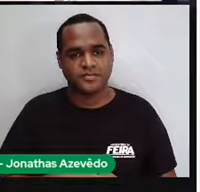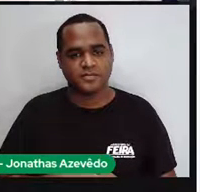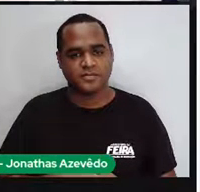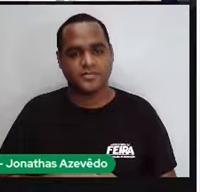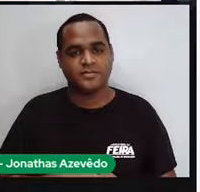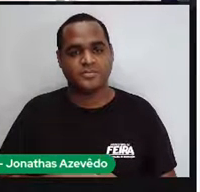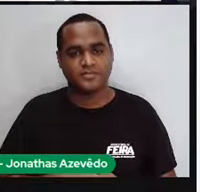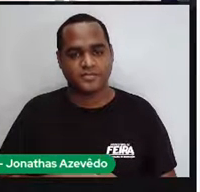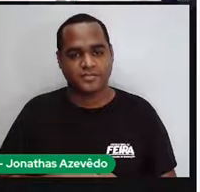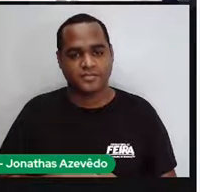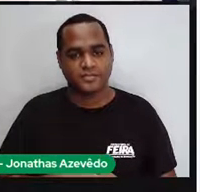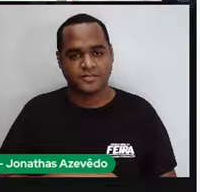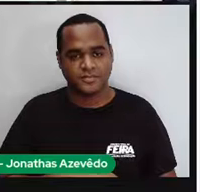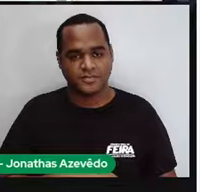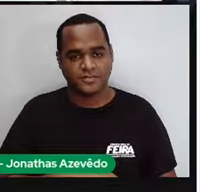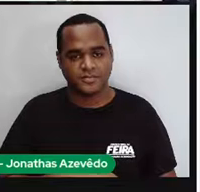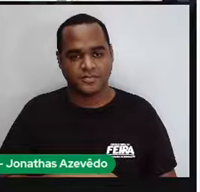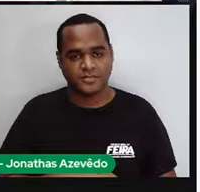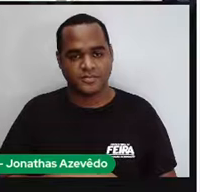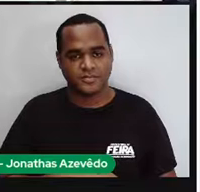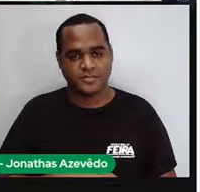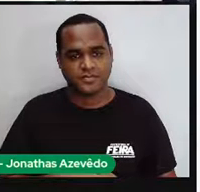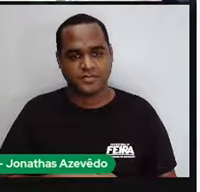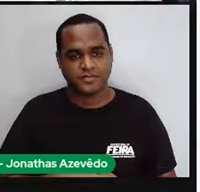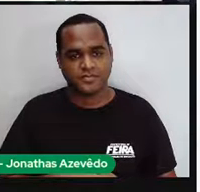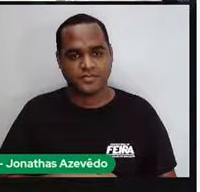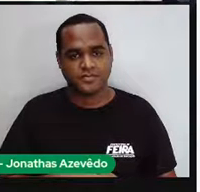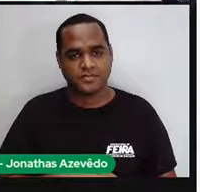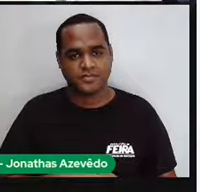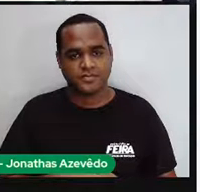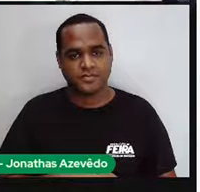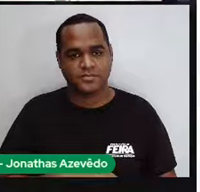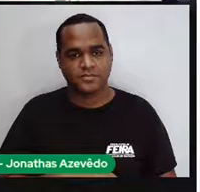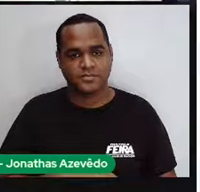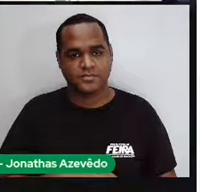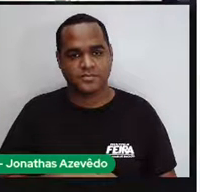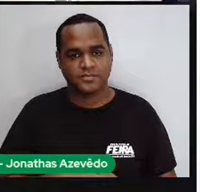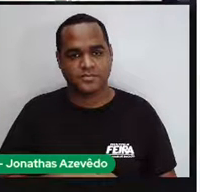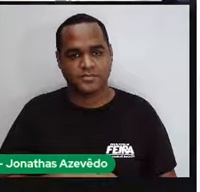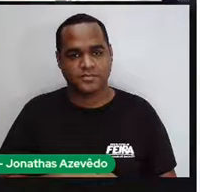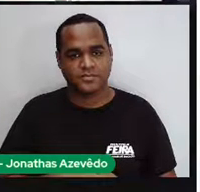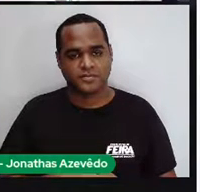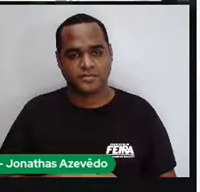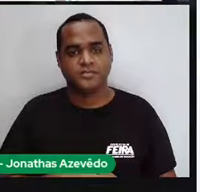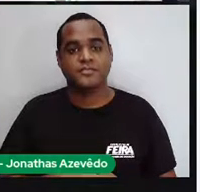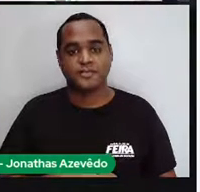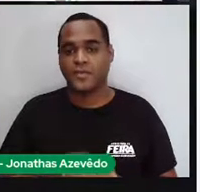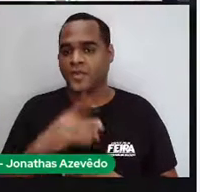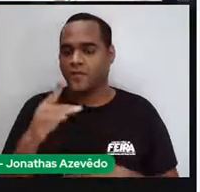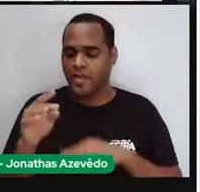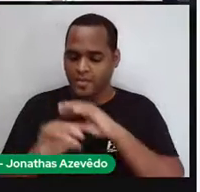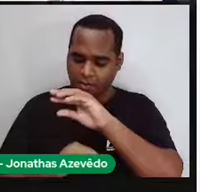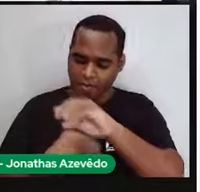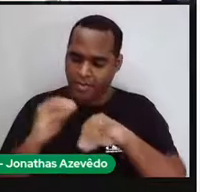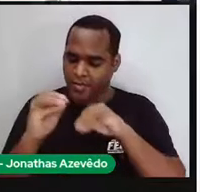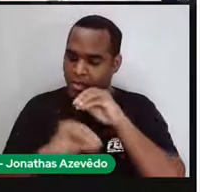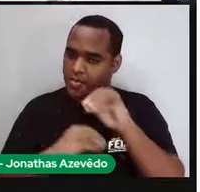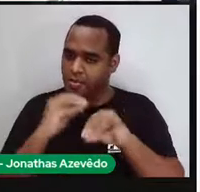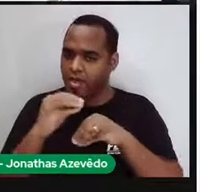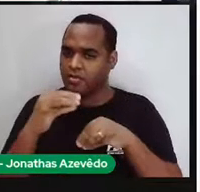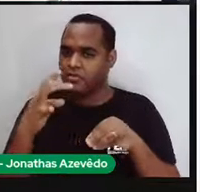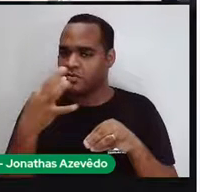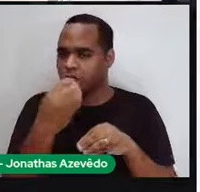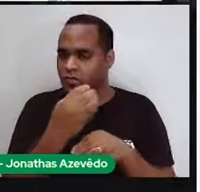bom será que cabe cabe quantos aqui ainda vamos colocando até a gente forrar tudo é muito importante